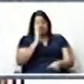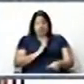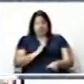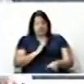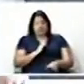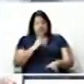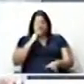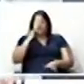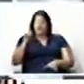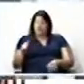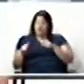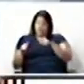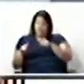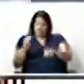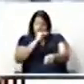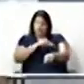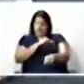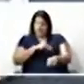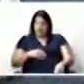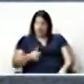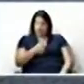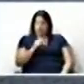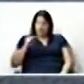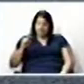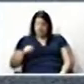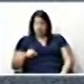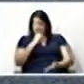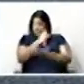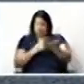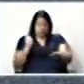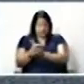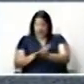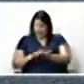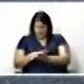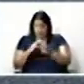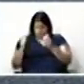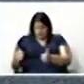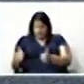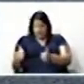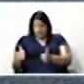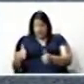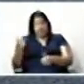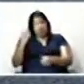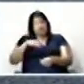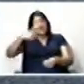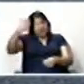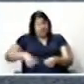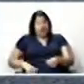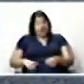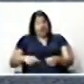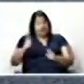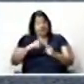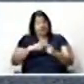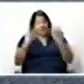e disser o seguinte, você vai receber os 10 mil e não vai ter que pagar imposto de renda, quem sabe você teria um contingente maior de profissionais